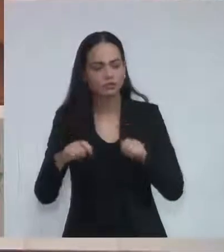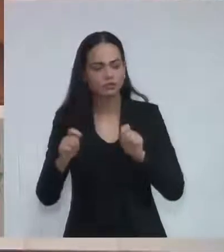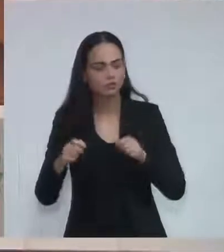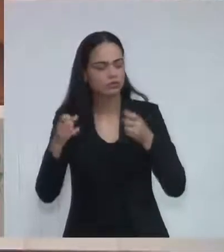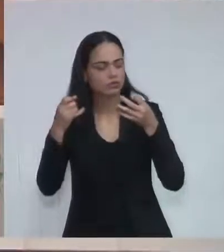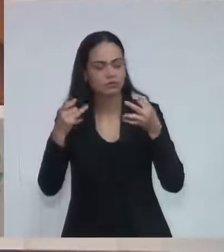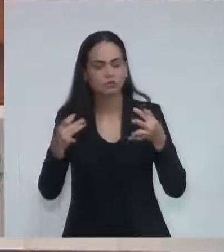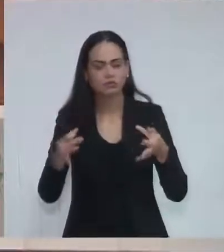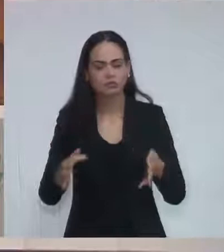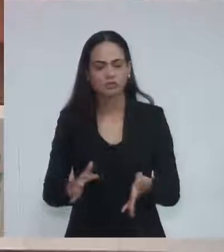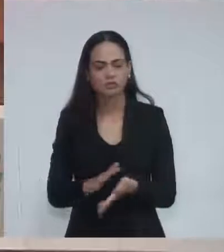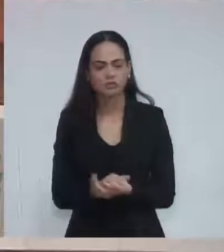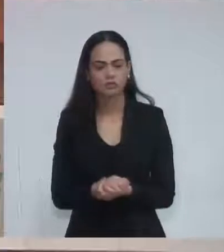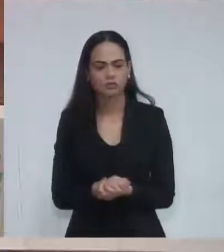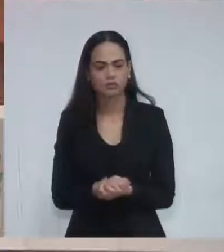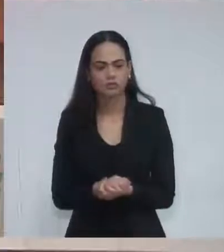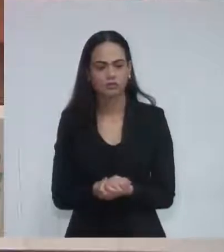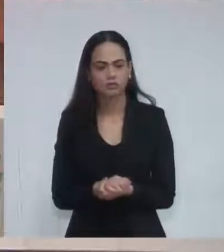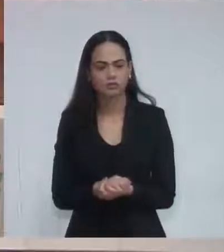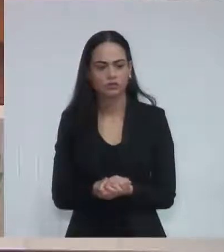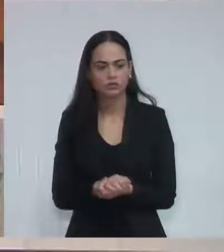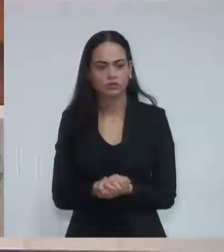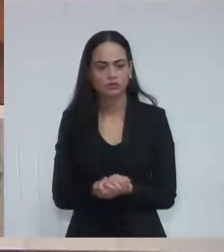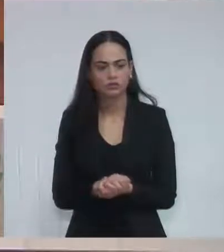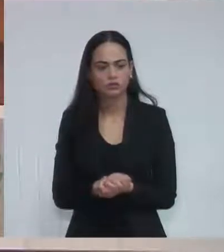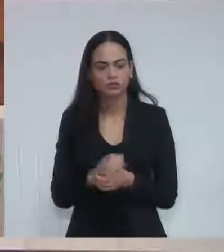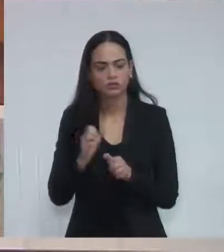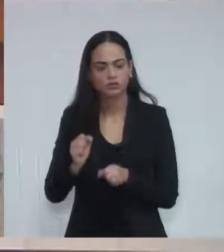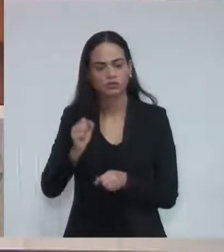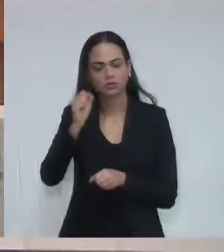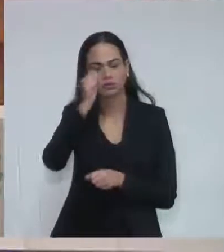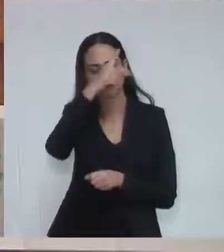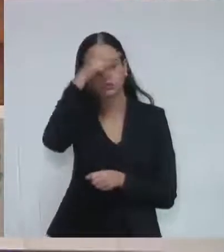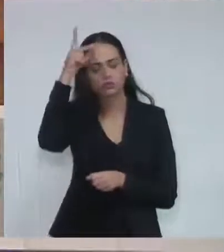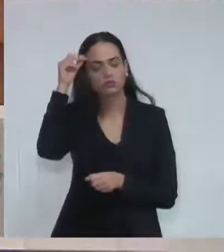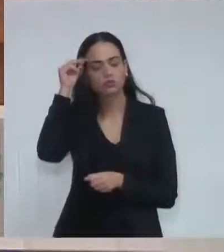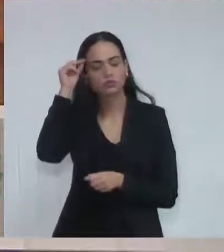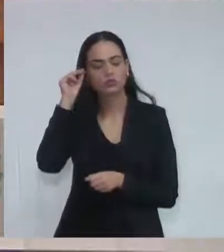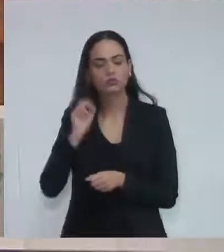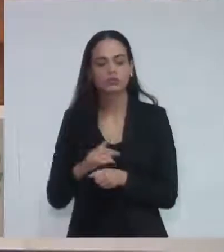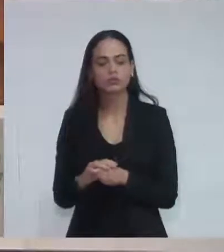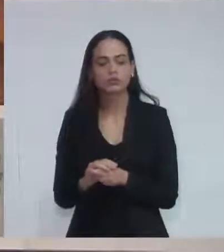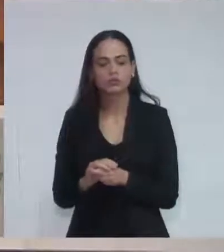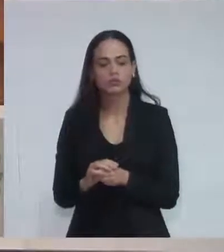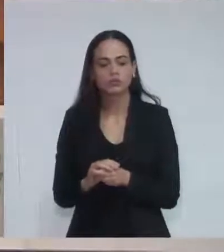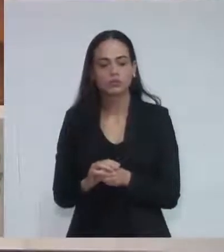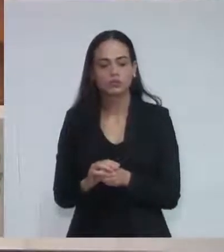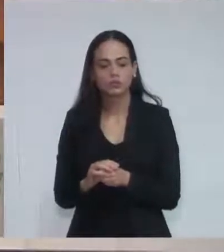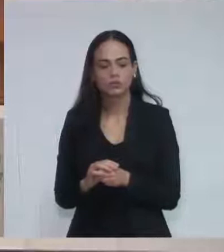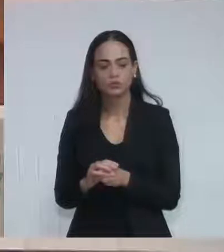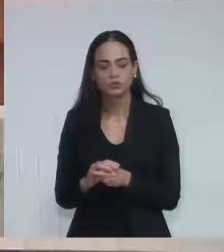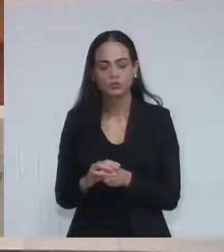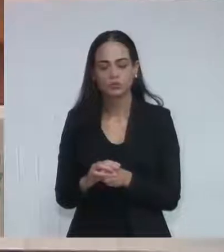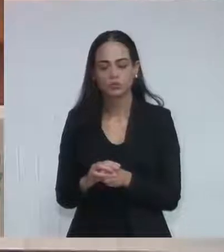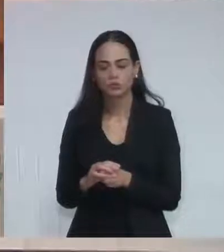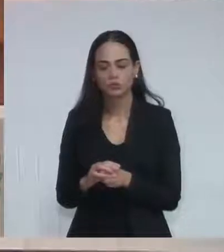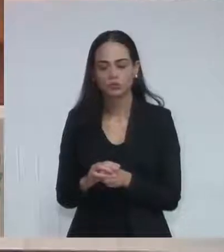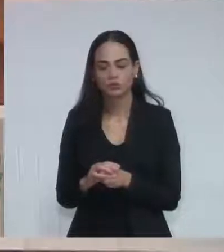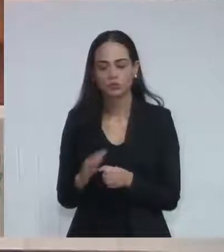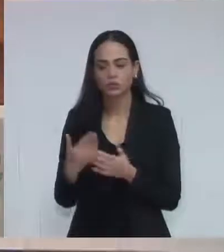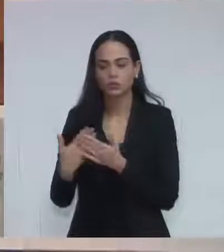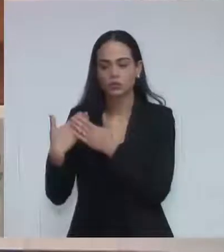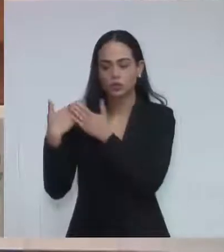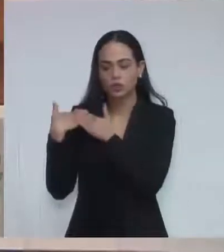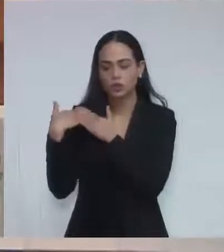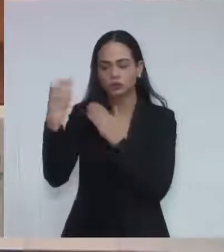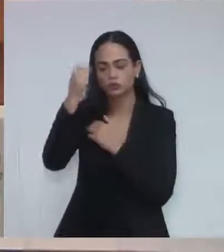esclarecimento dirigida ao próprio Poder Executivo. No entanto, como qualquer função ou atribuição inerente à administração pública,